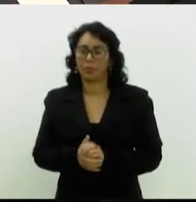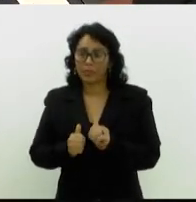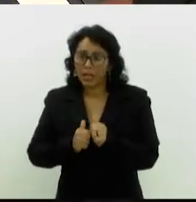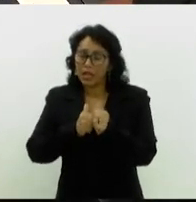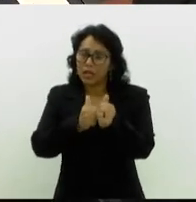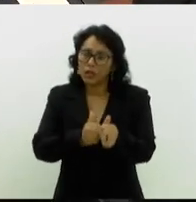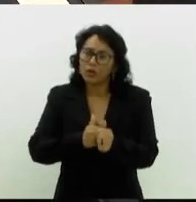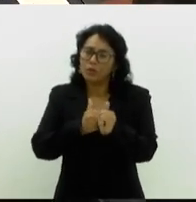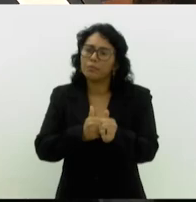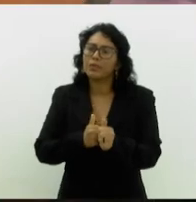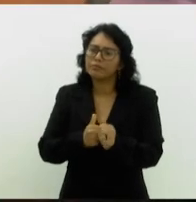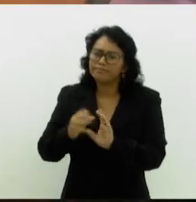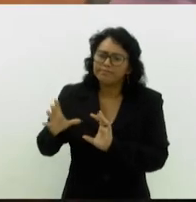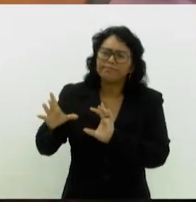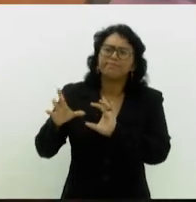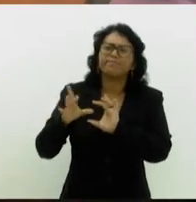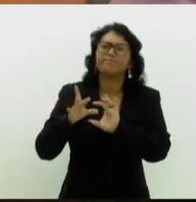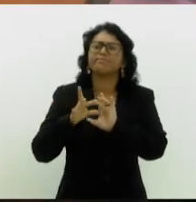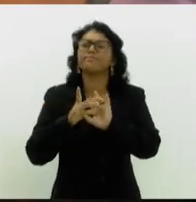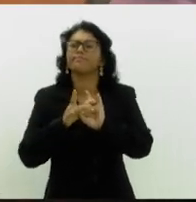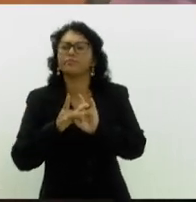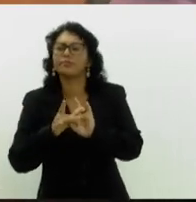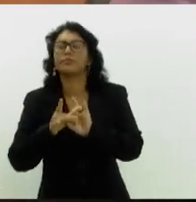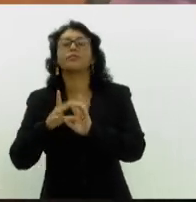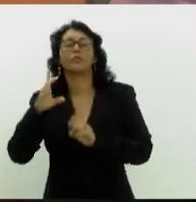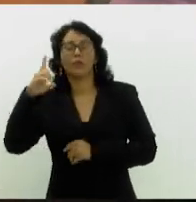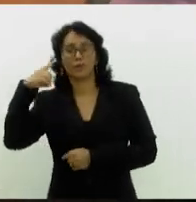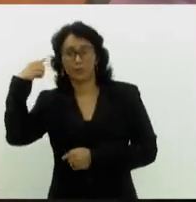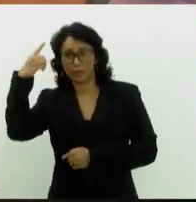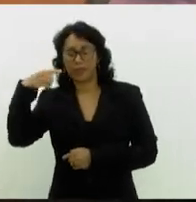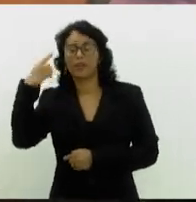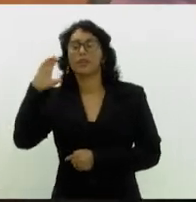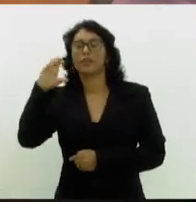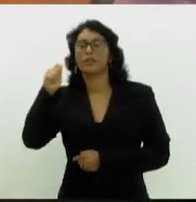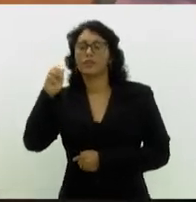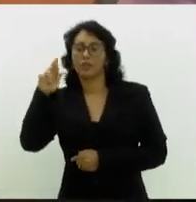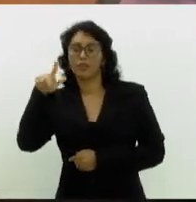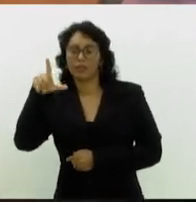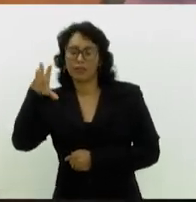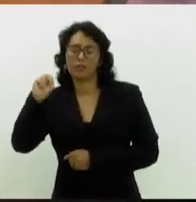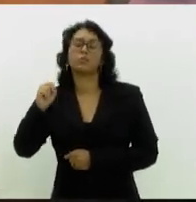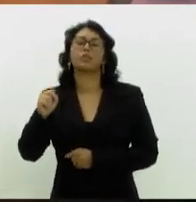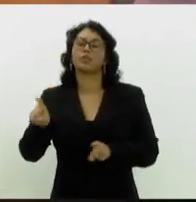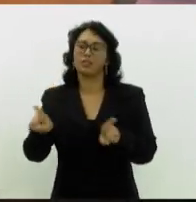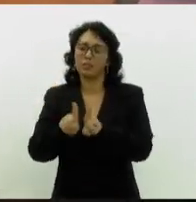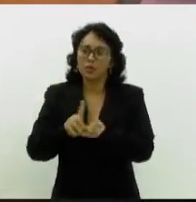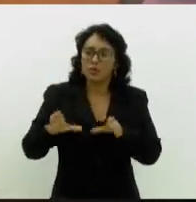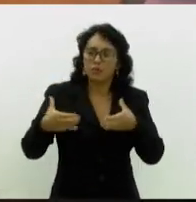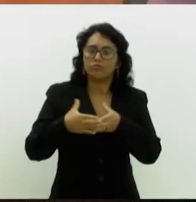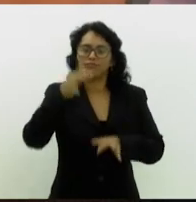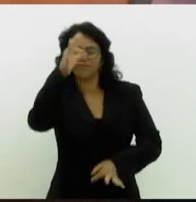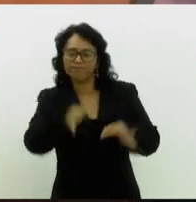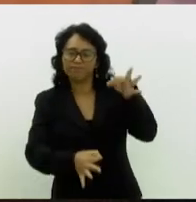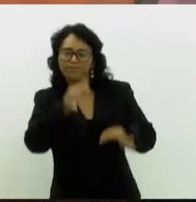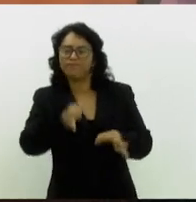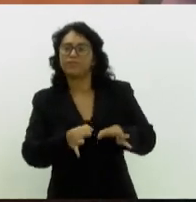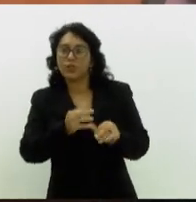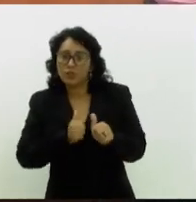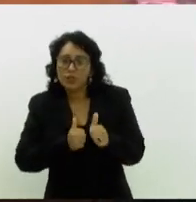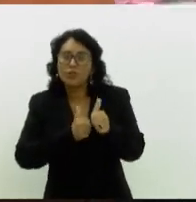acordo fechado entre o autor do projet deputado Carlos e a comissão de constituição e justiça a gente acompanha o parecer